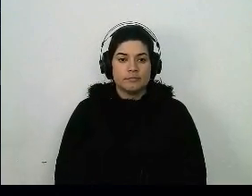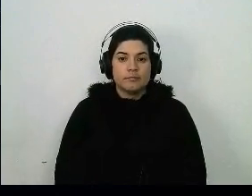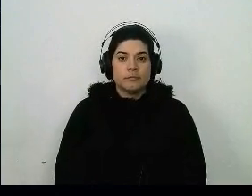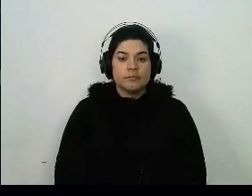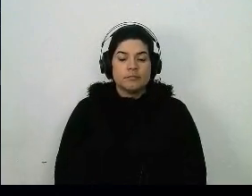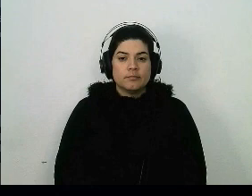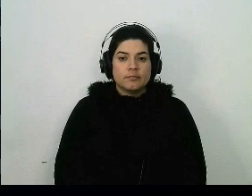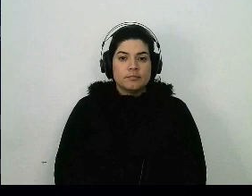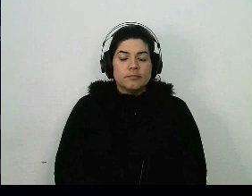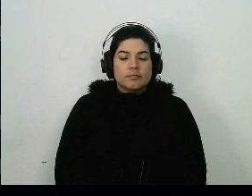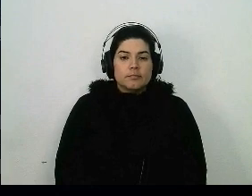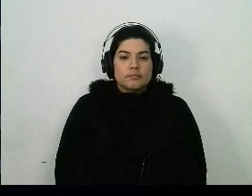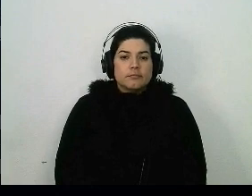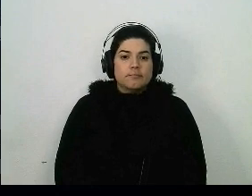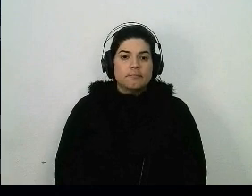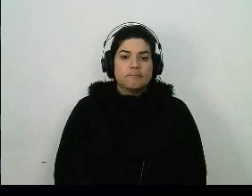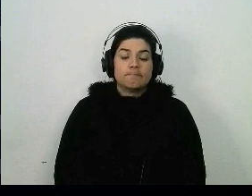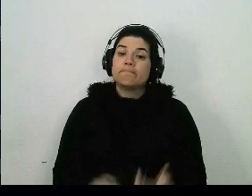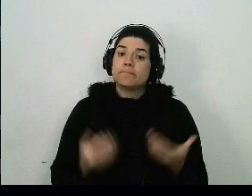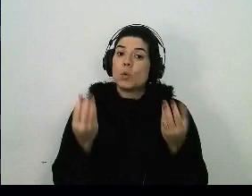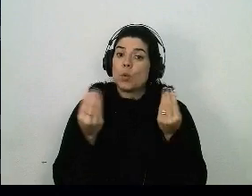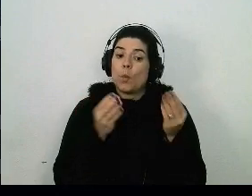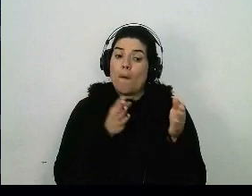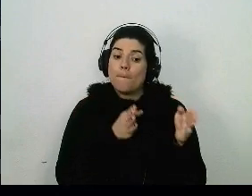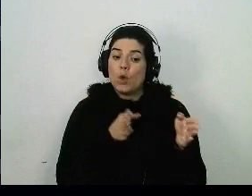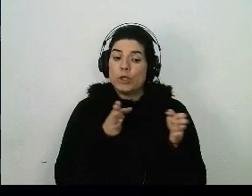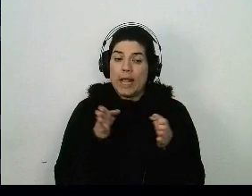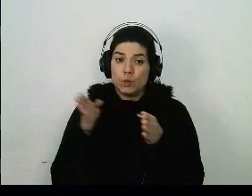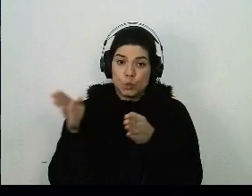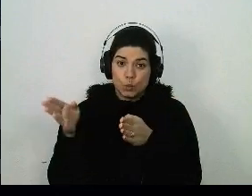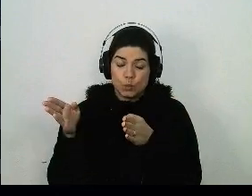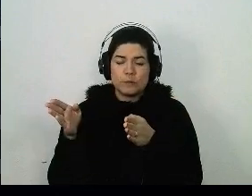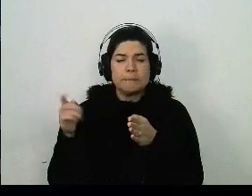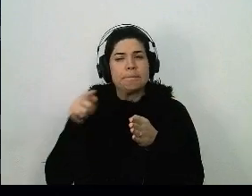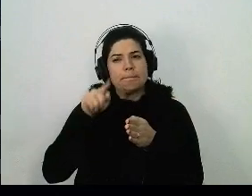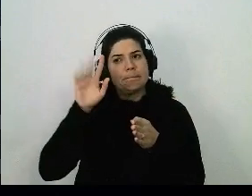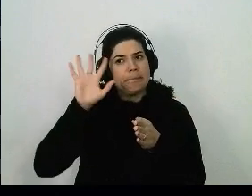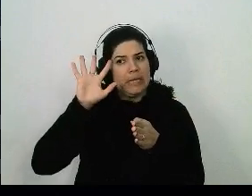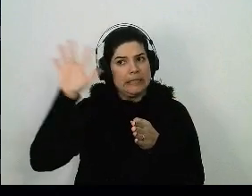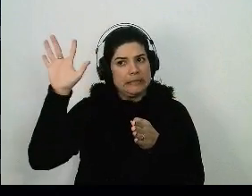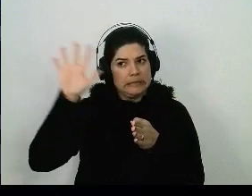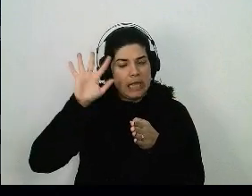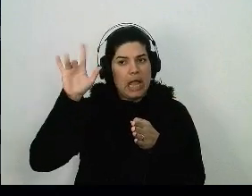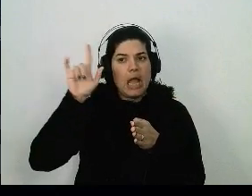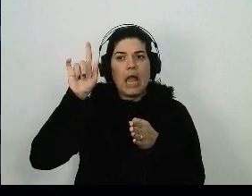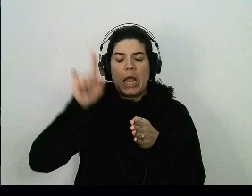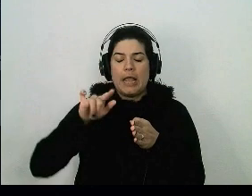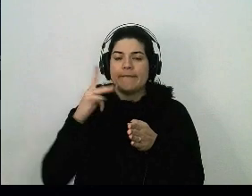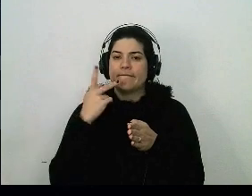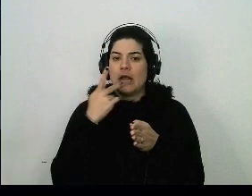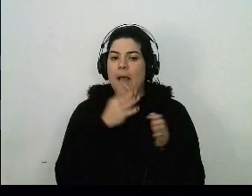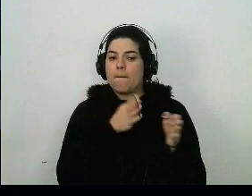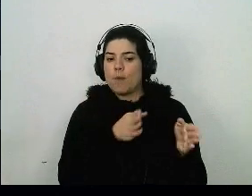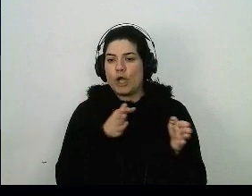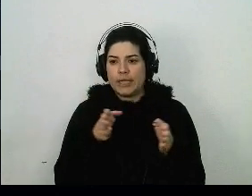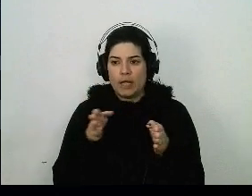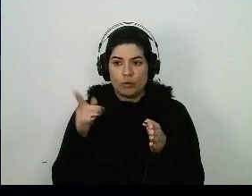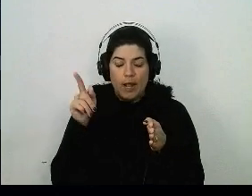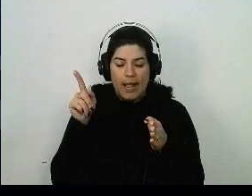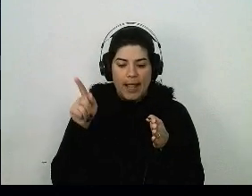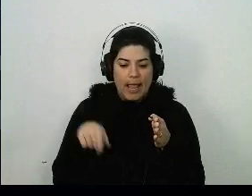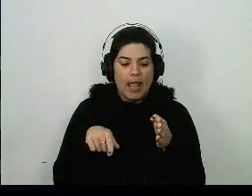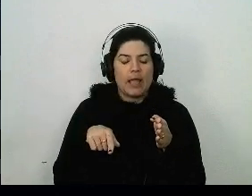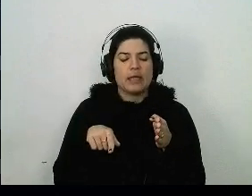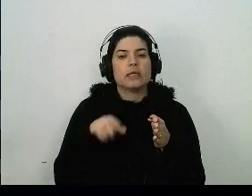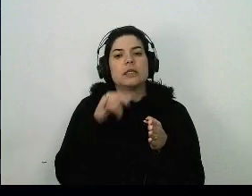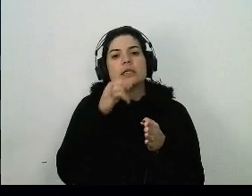E justificando o processo, imagine a gente falando do processo de uma blockchain, como é